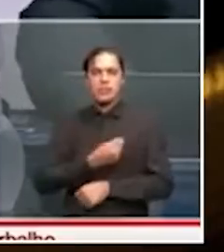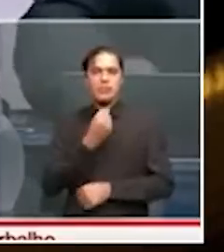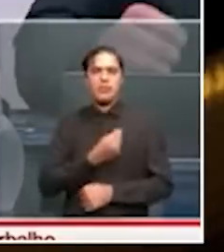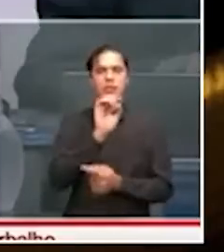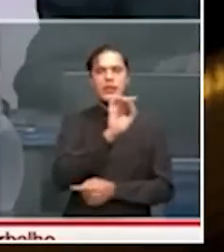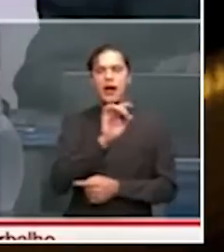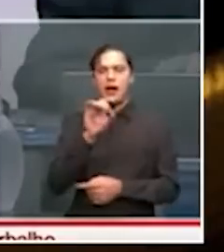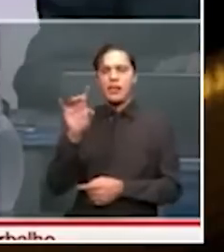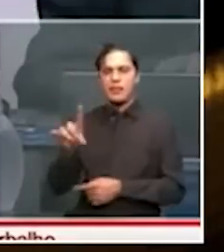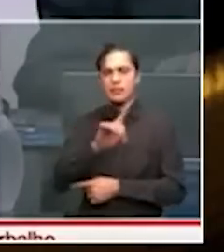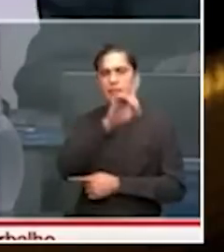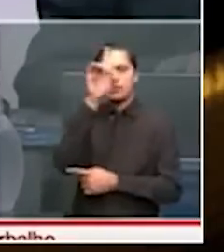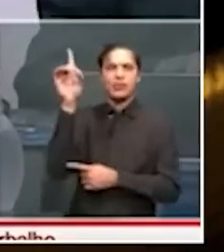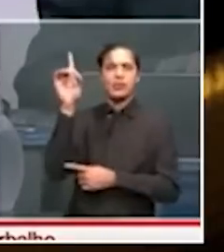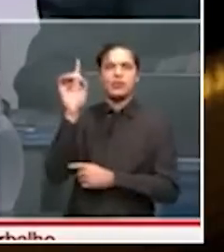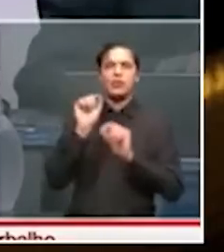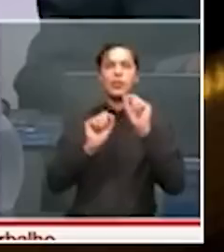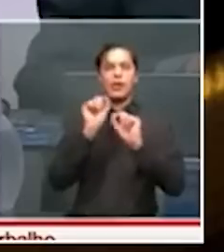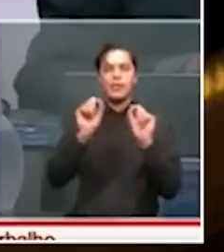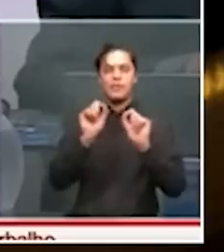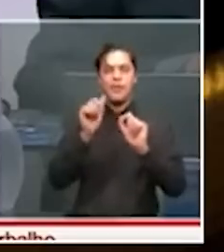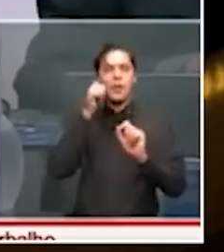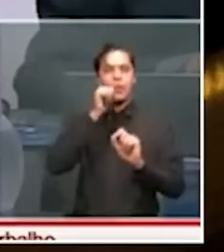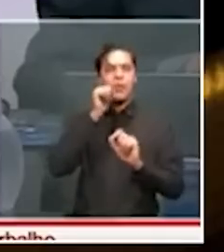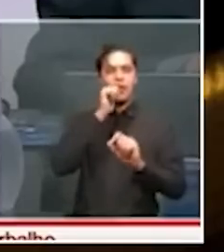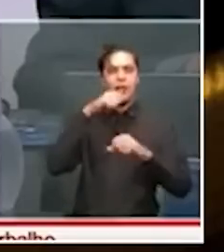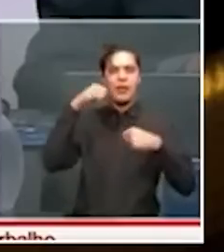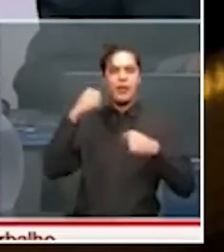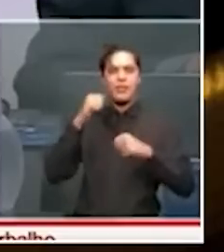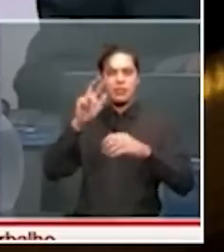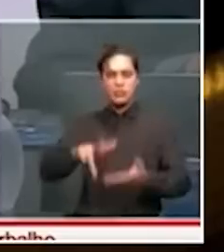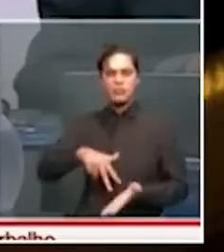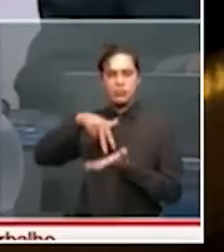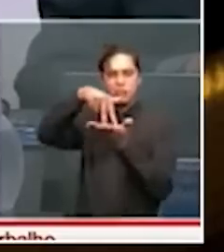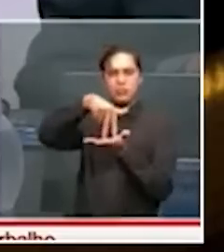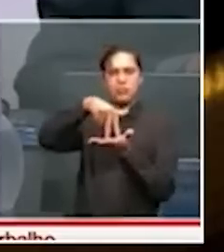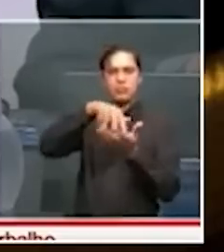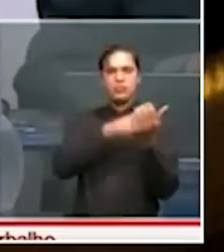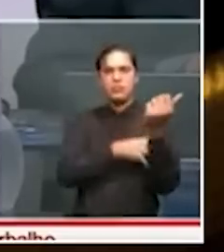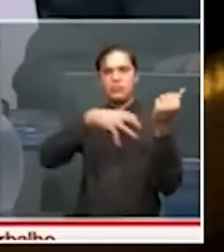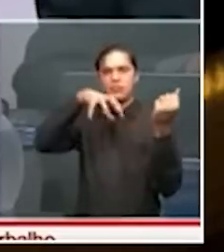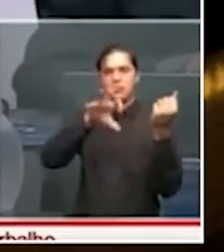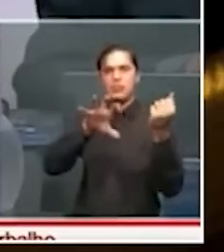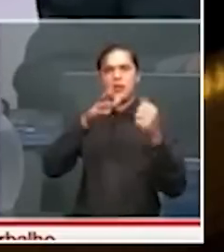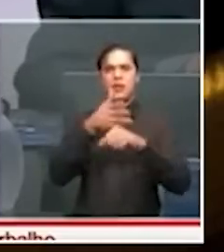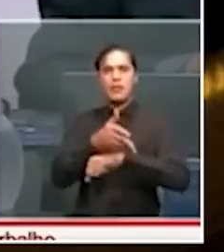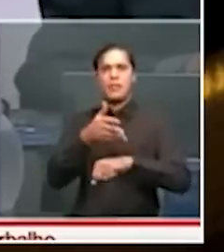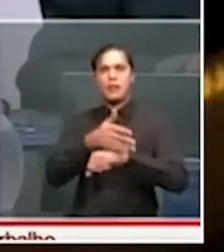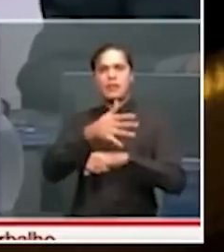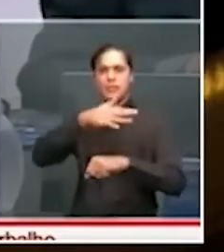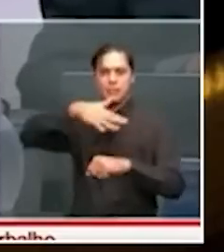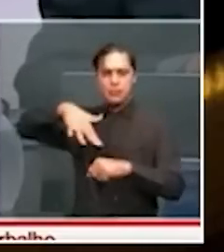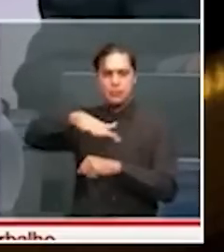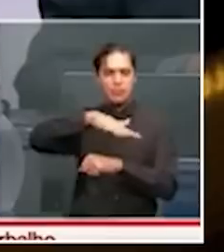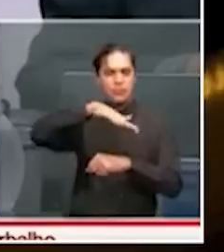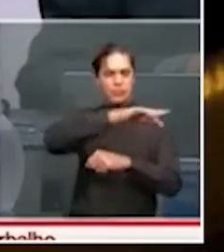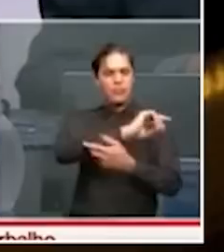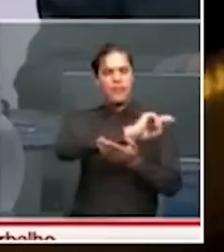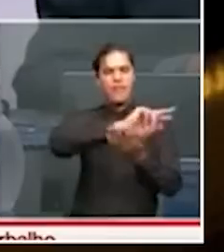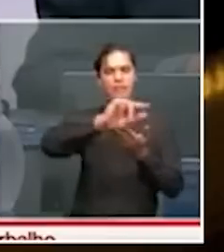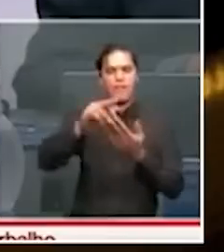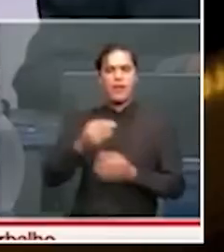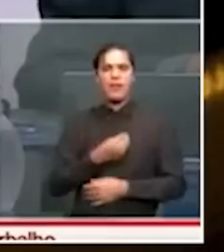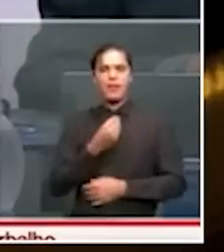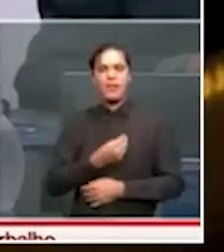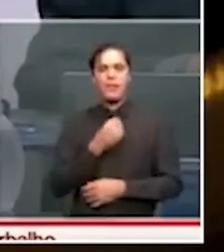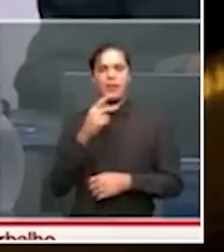pelos deputados. Aliás, eu vi uma entrevista dela reclamando. É aquela que chorou, né, Paula? Chorou quando foi se expor ali, foi falar quem